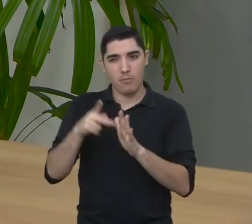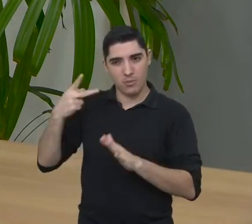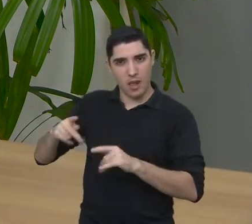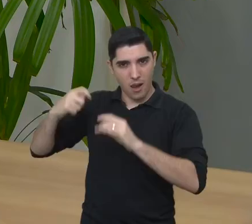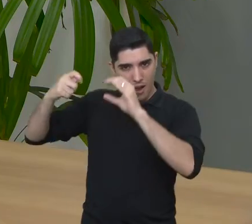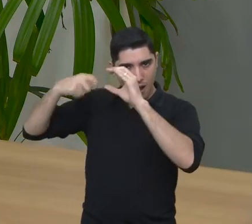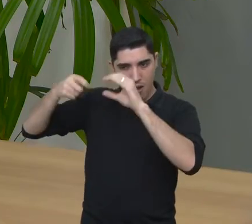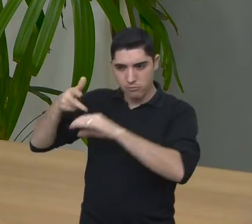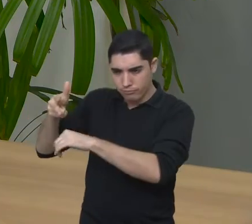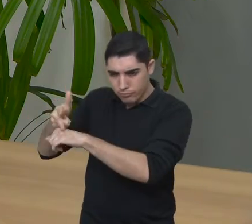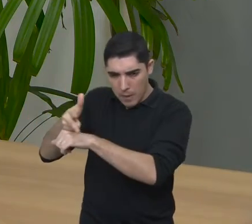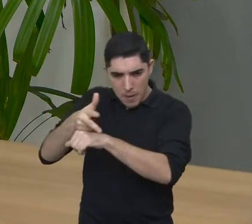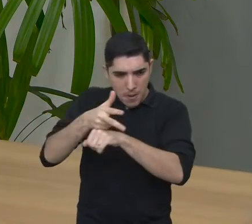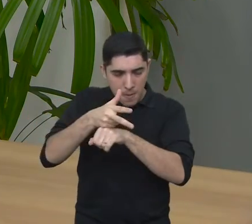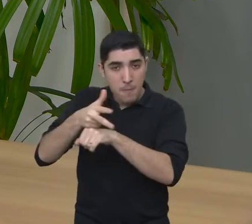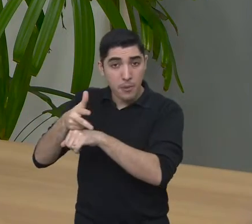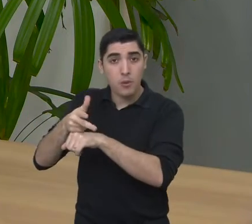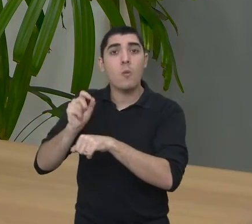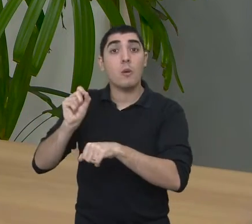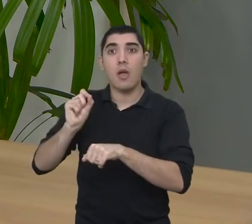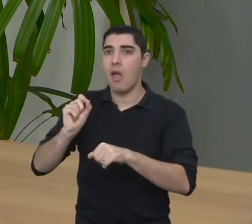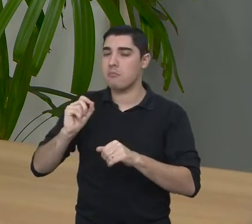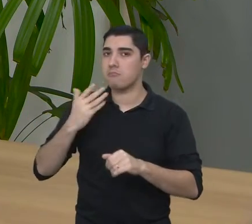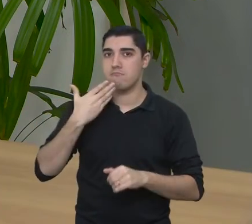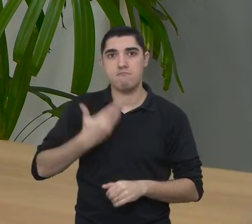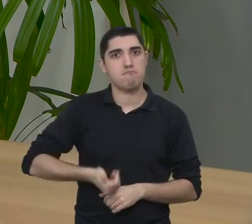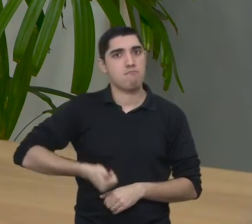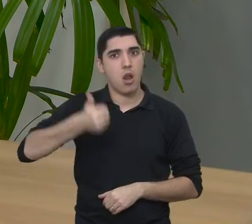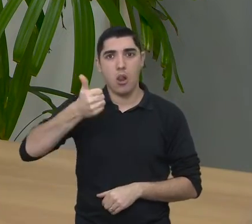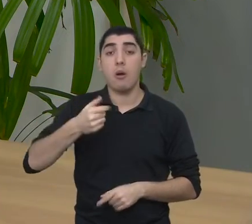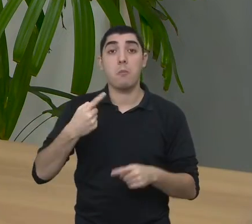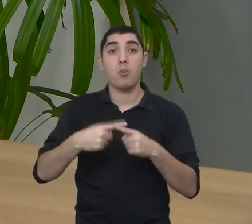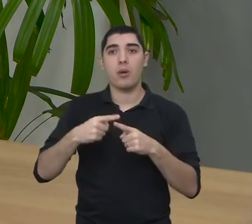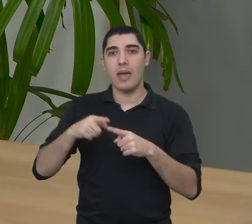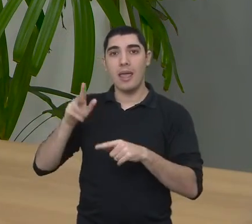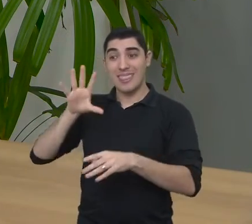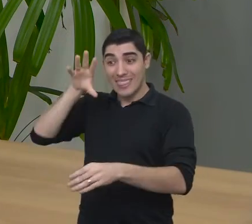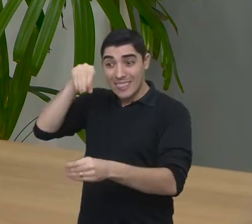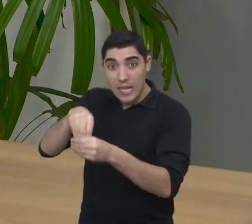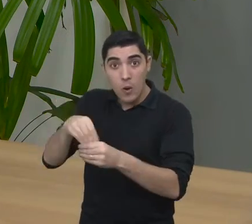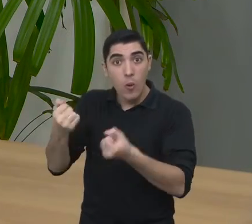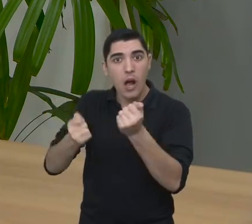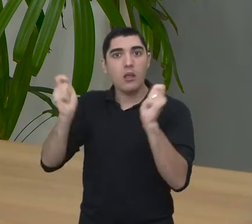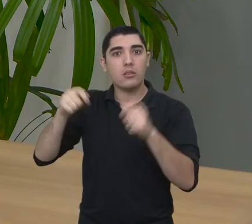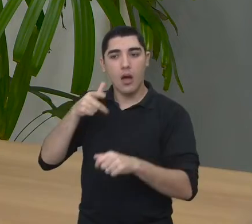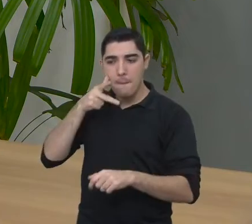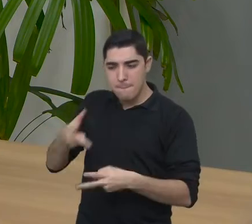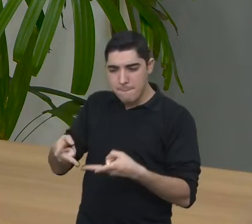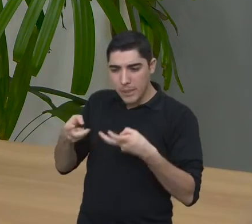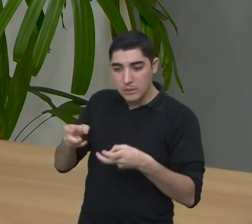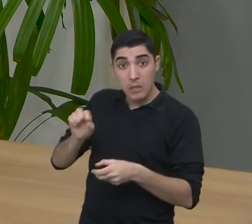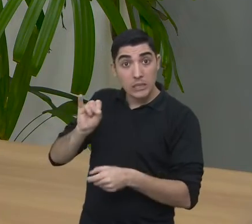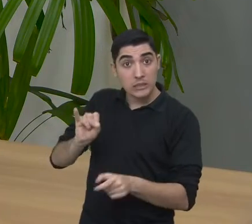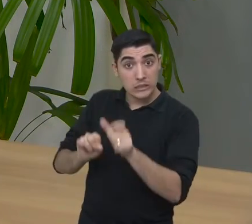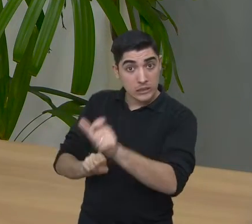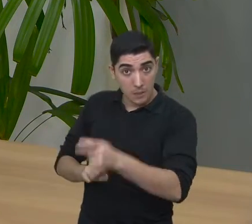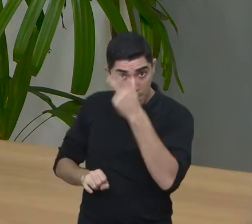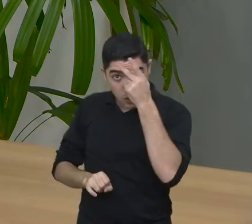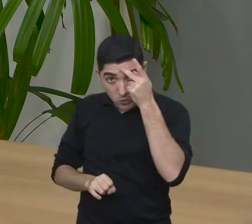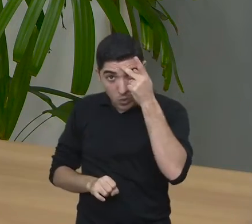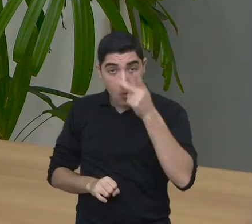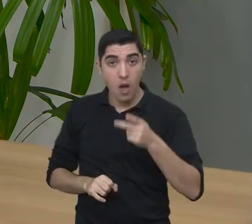recurso tecnológico das câmeras, é impressionante. Ele chega dentro do carro e vê se a pessoa está